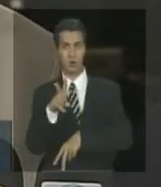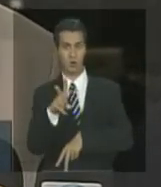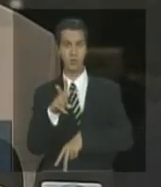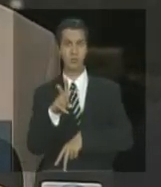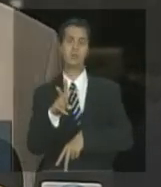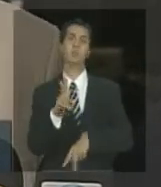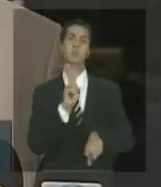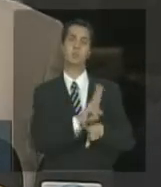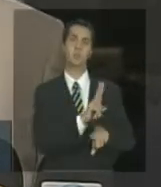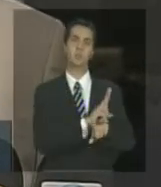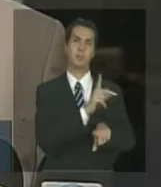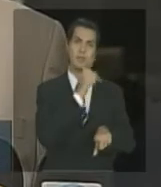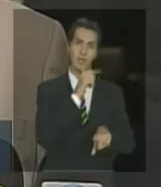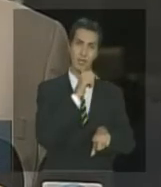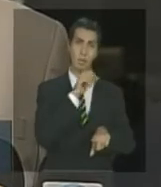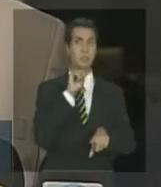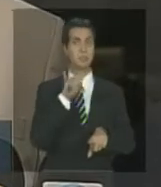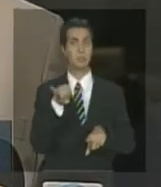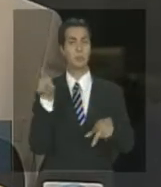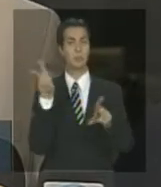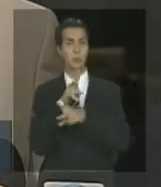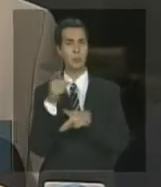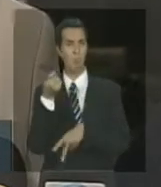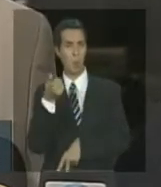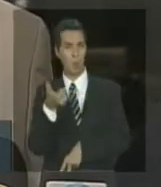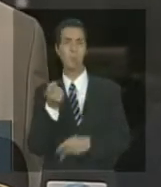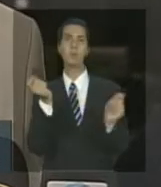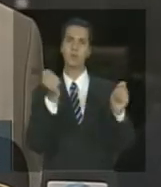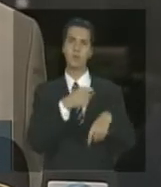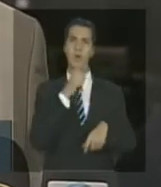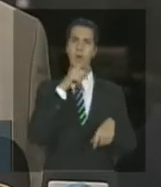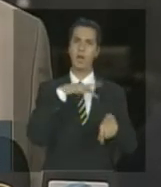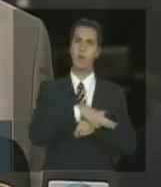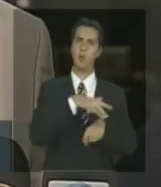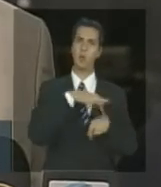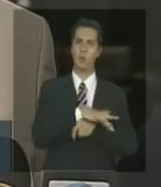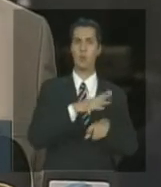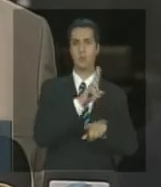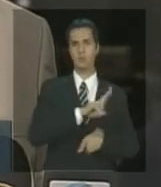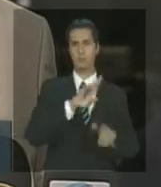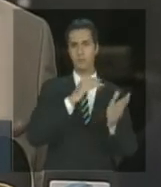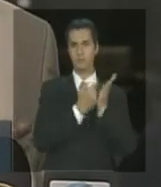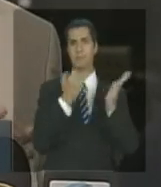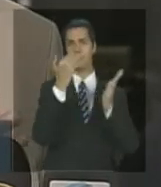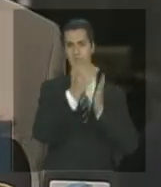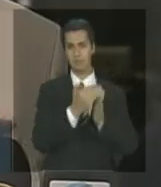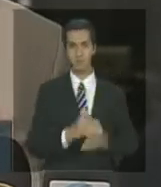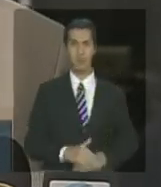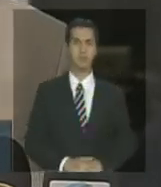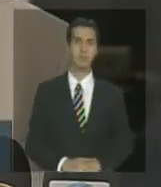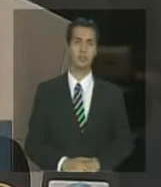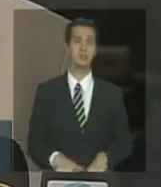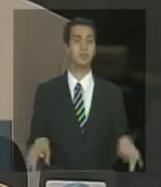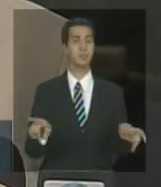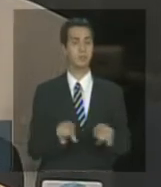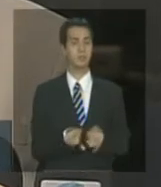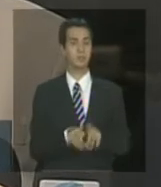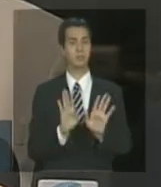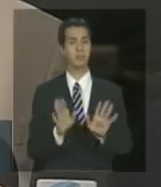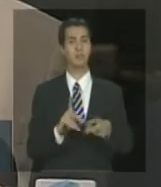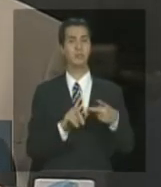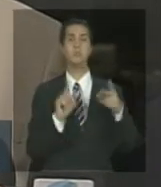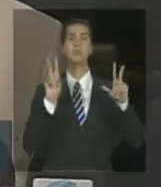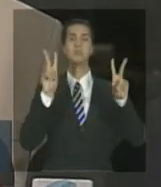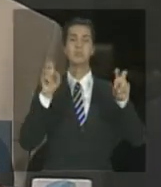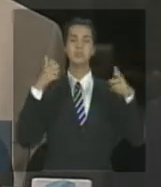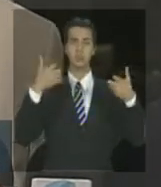guarda-se mais água. Discutiu-se o problema do etanol, mostrou-se que está havendo uma diminuição do